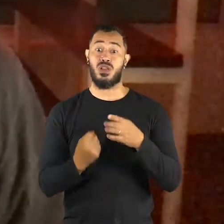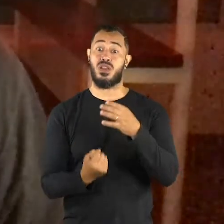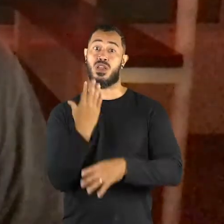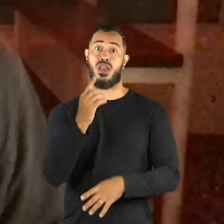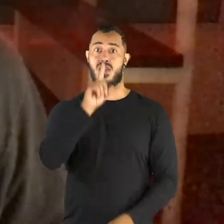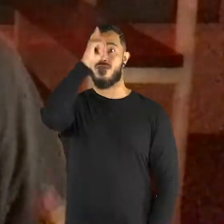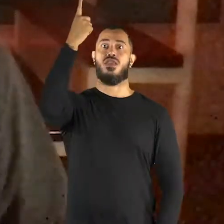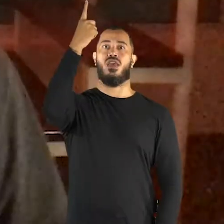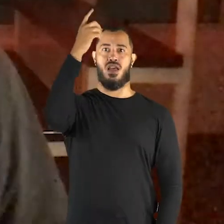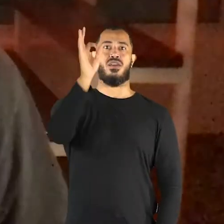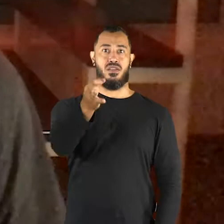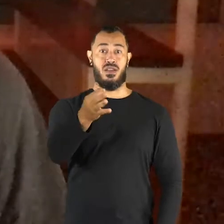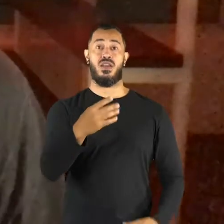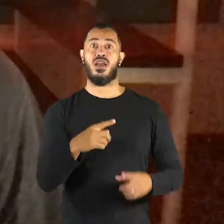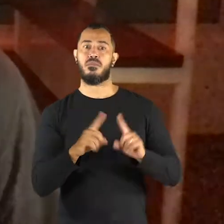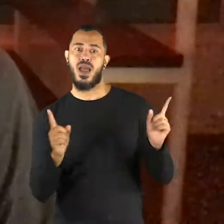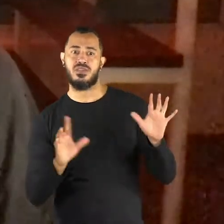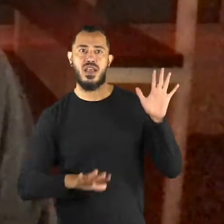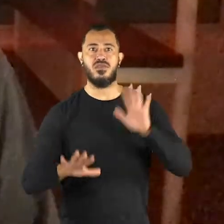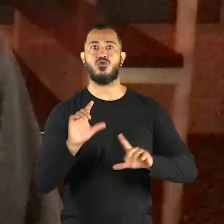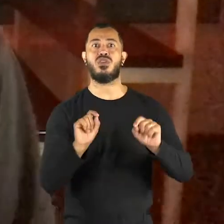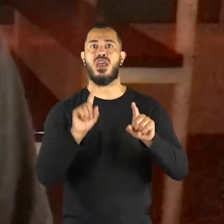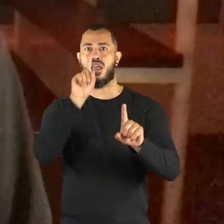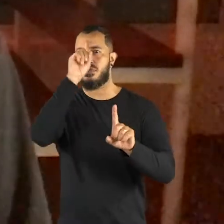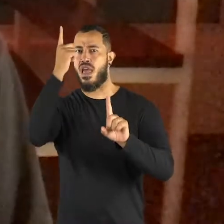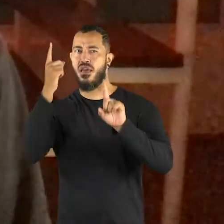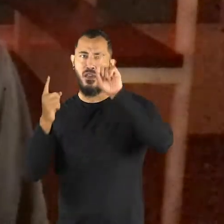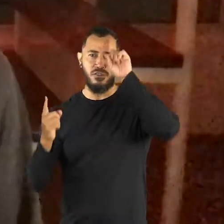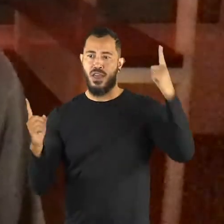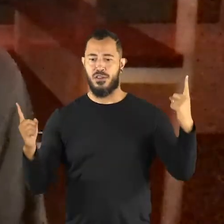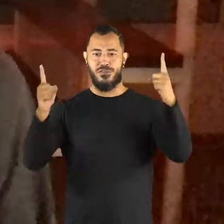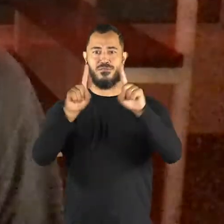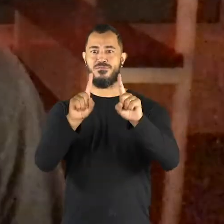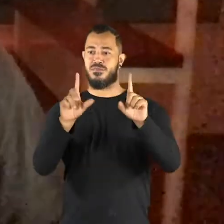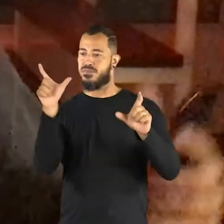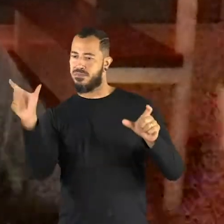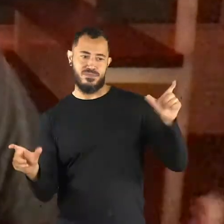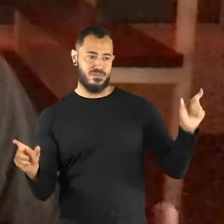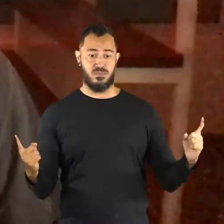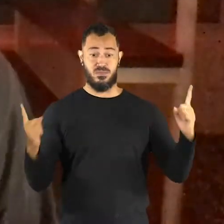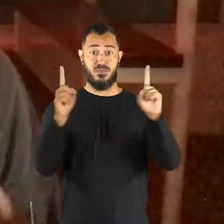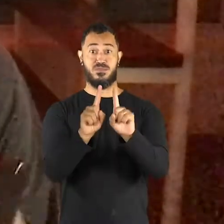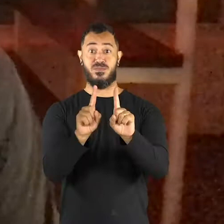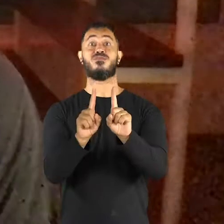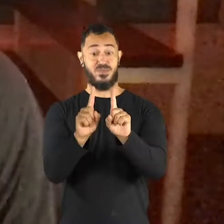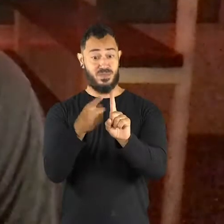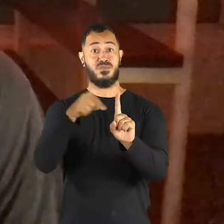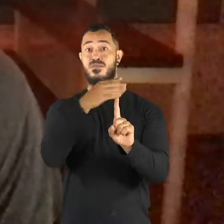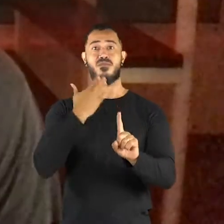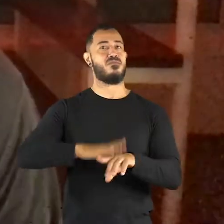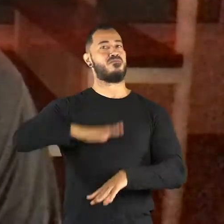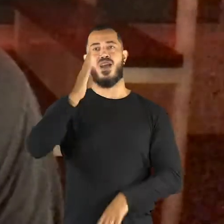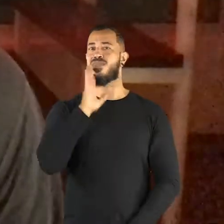ousados. Então assim, quando a gente tem as ideias que vão se juntando das nossas ideias junto com as outras pessoas, se torna muito mais